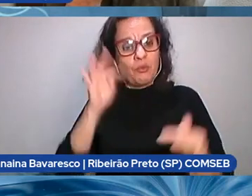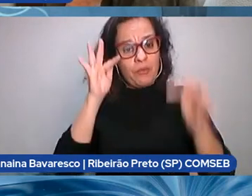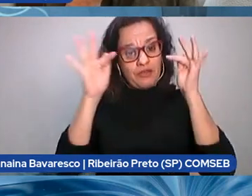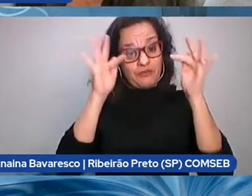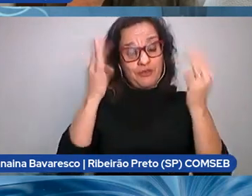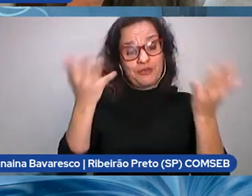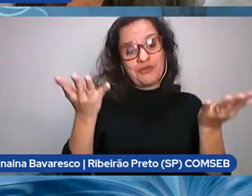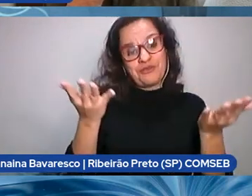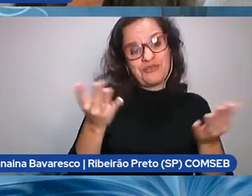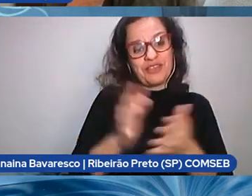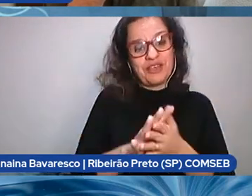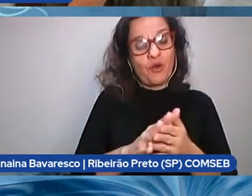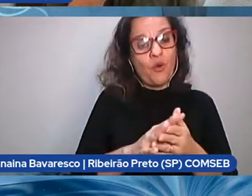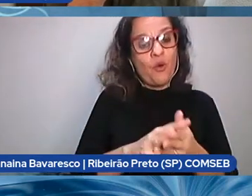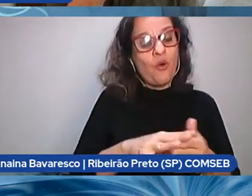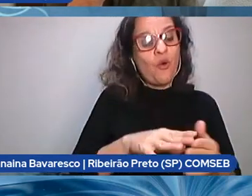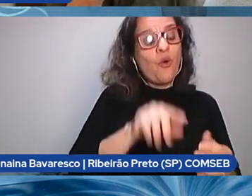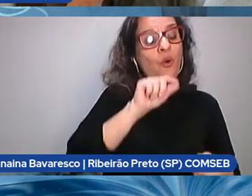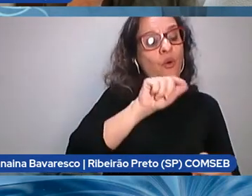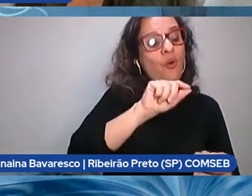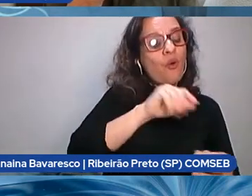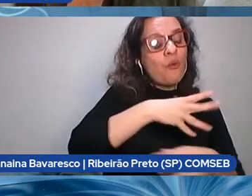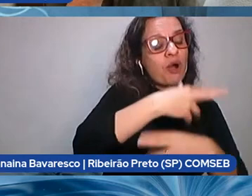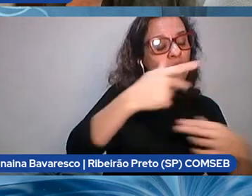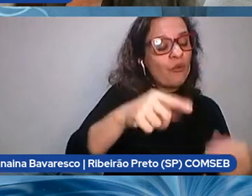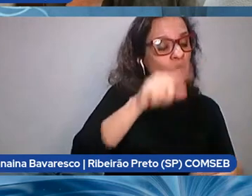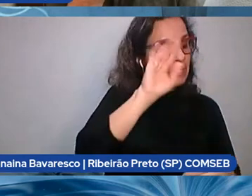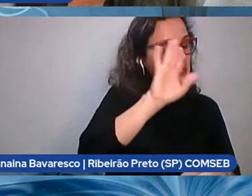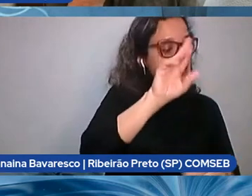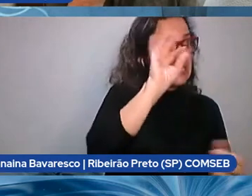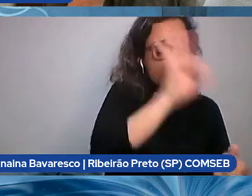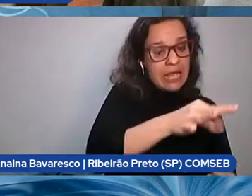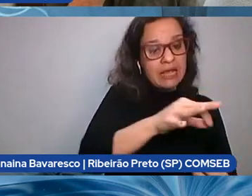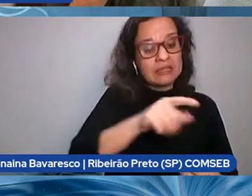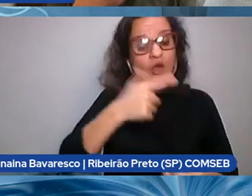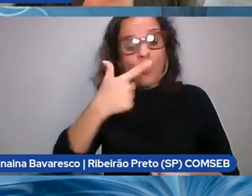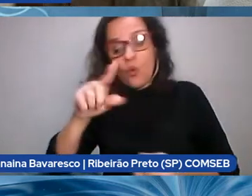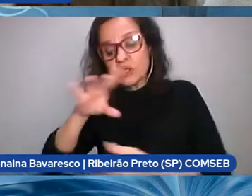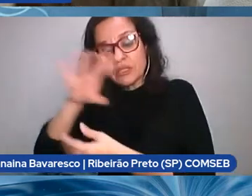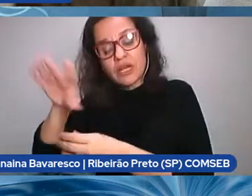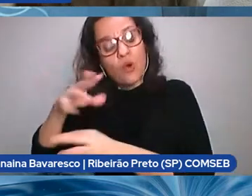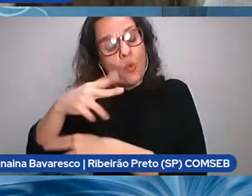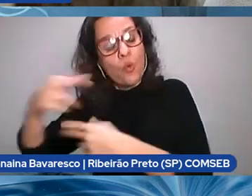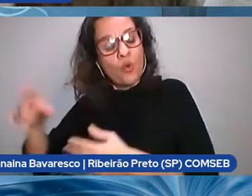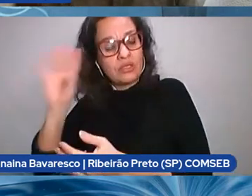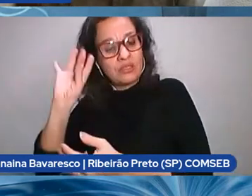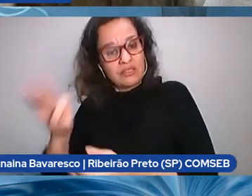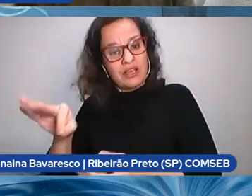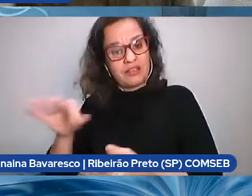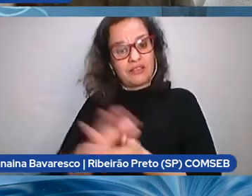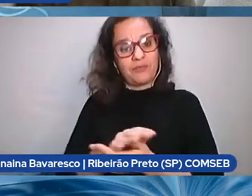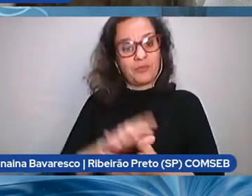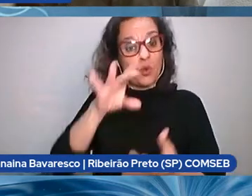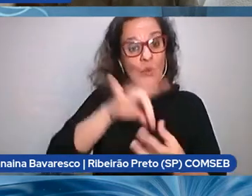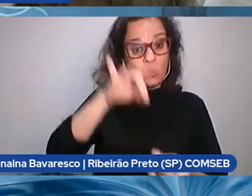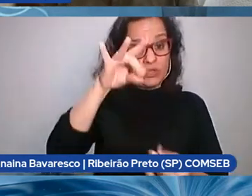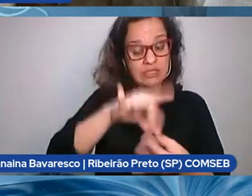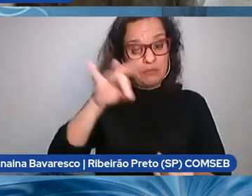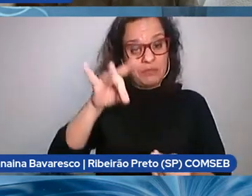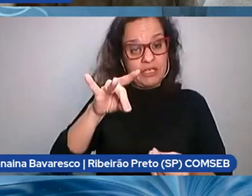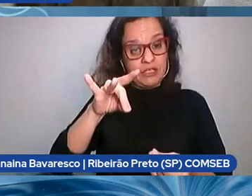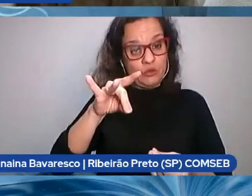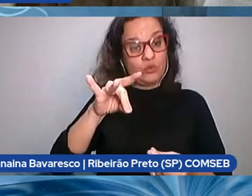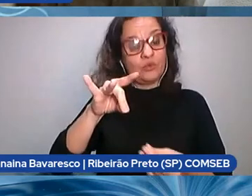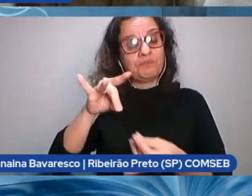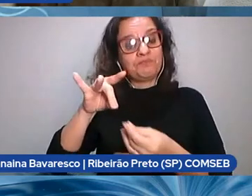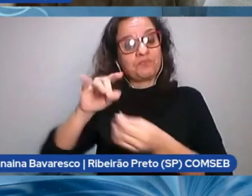né? Uma coisa, outra coisa, outra coisa. Então, veja só. Sim, o espírito e a matéria são,